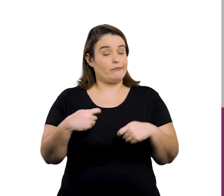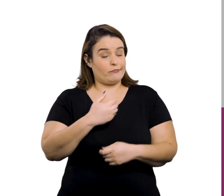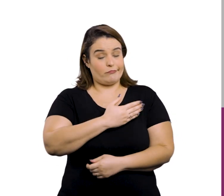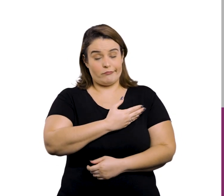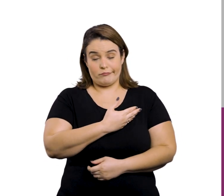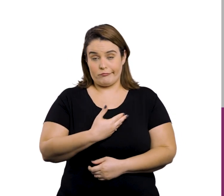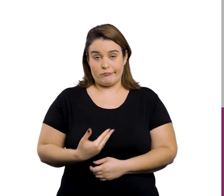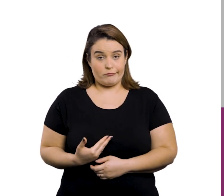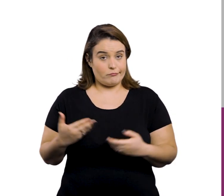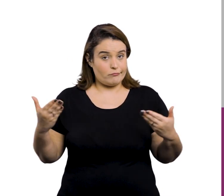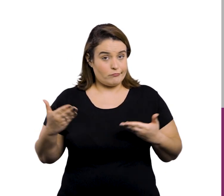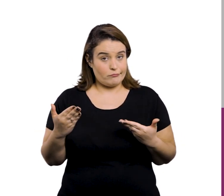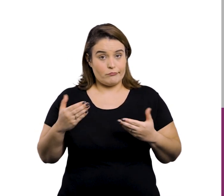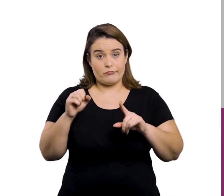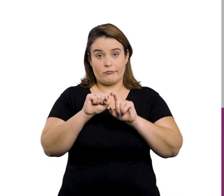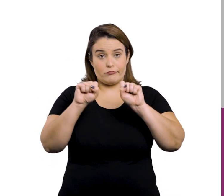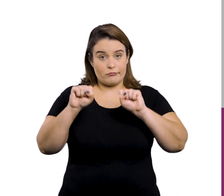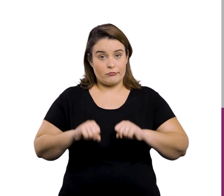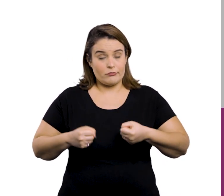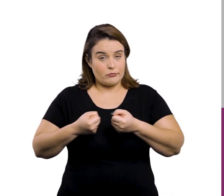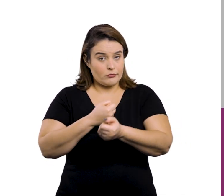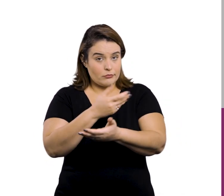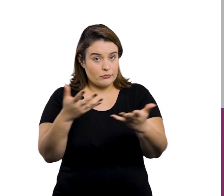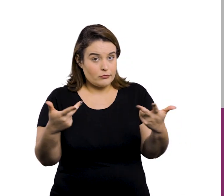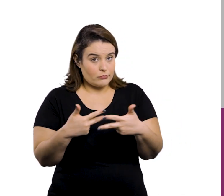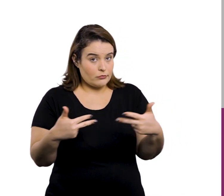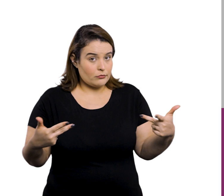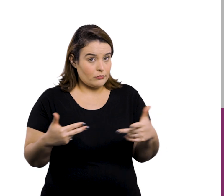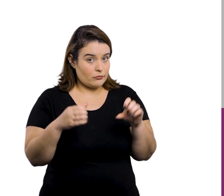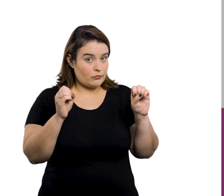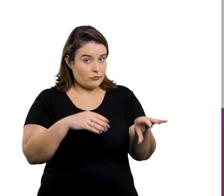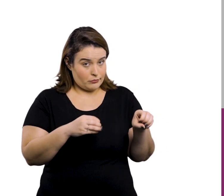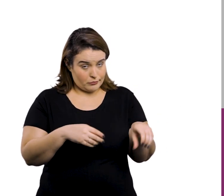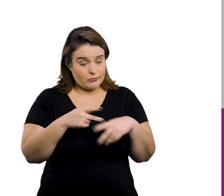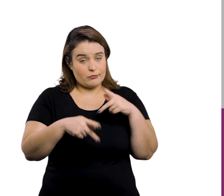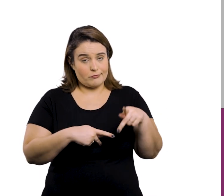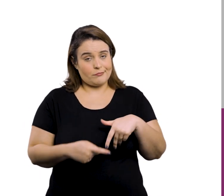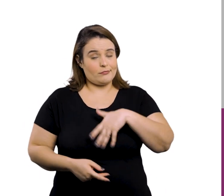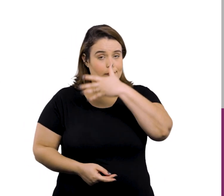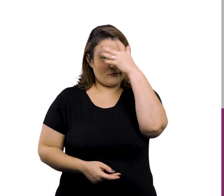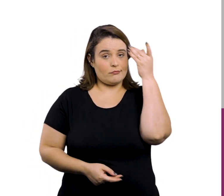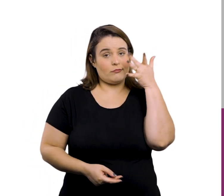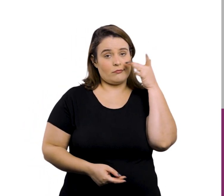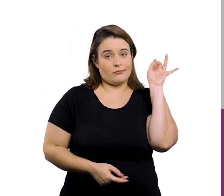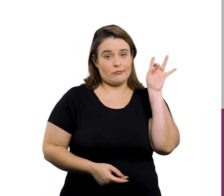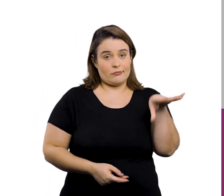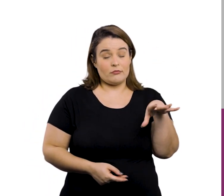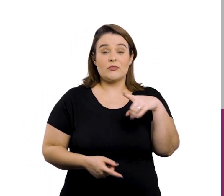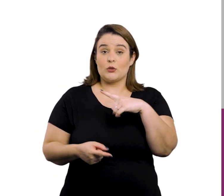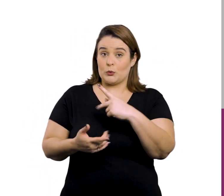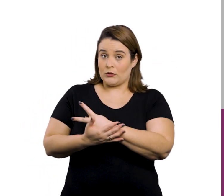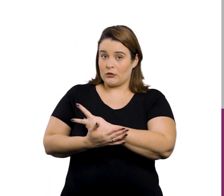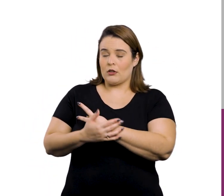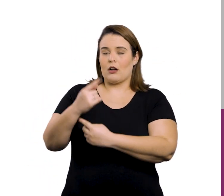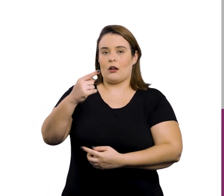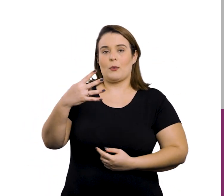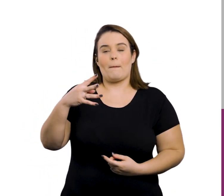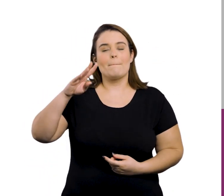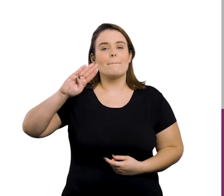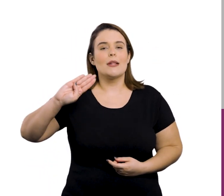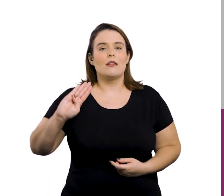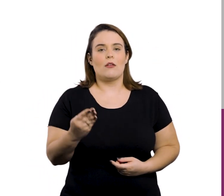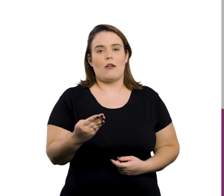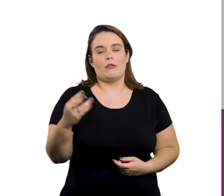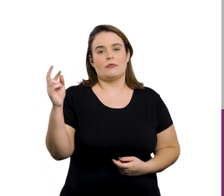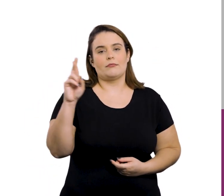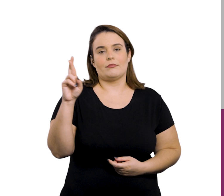proposta. Se dependermos do governo atual, esse sistema que distribui recursos para a educação pública vai ser esquecido.